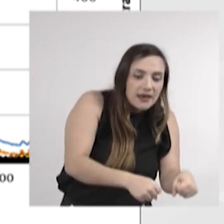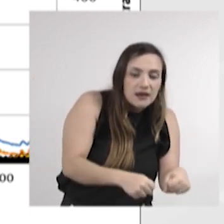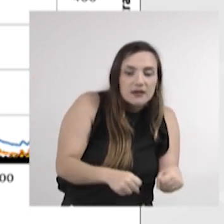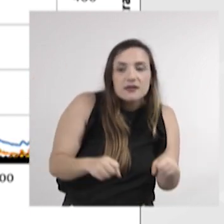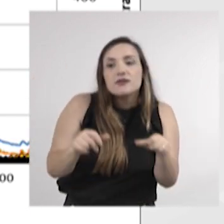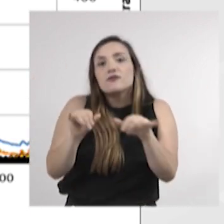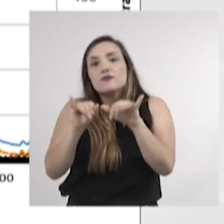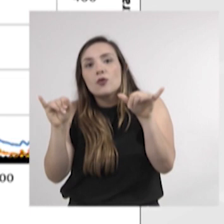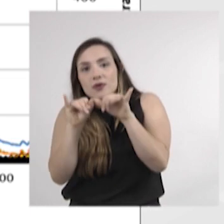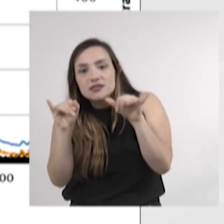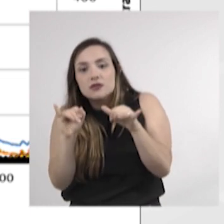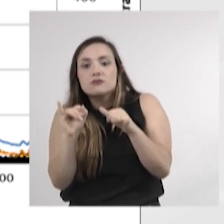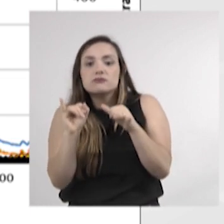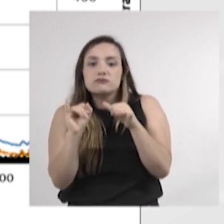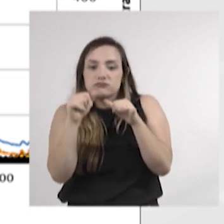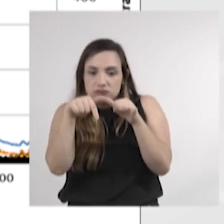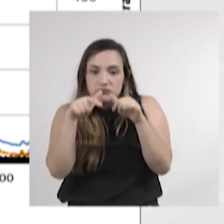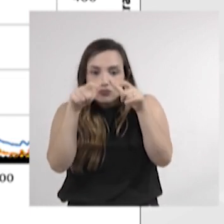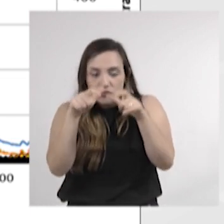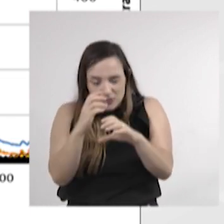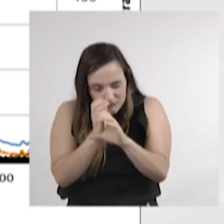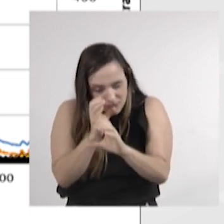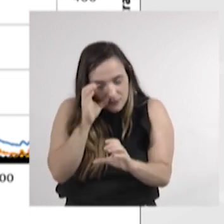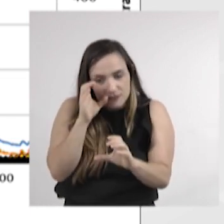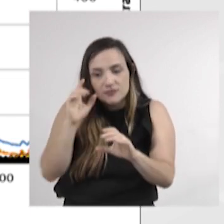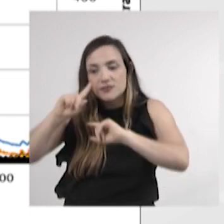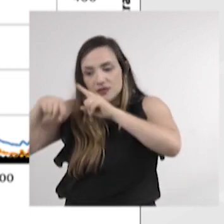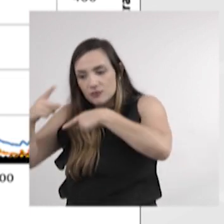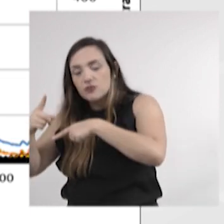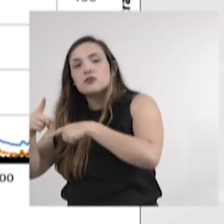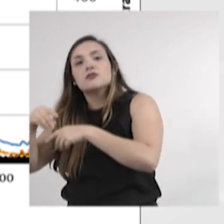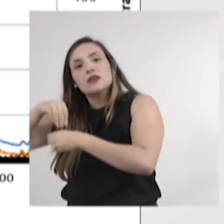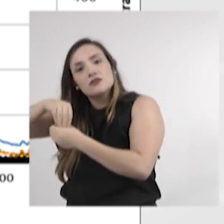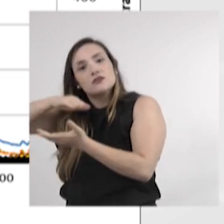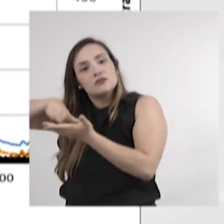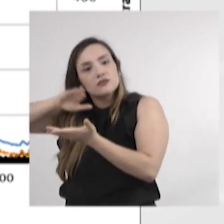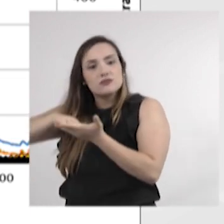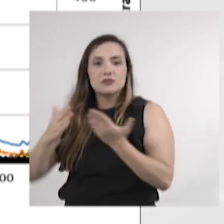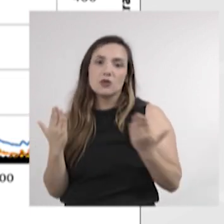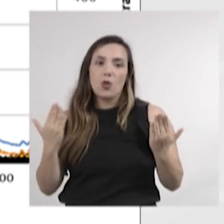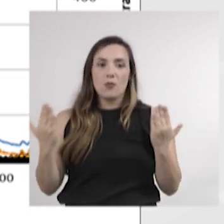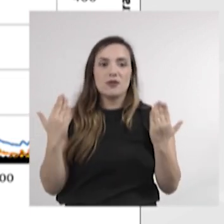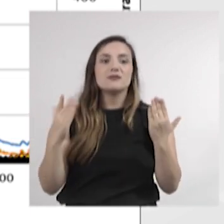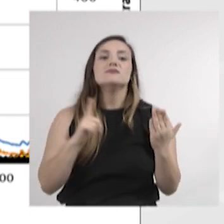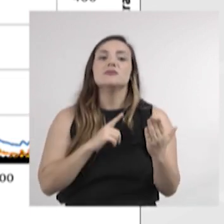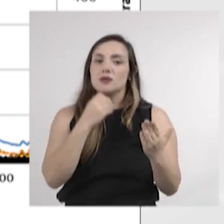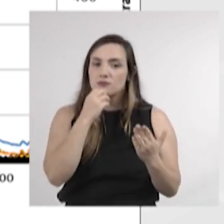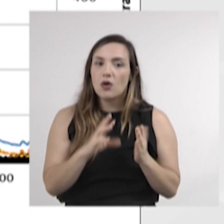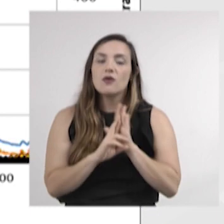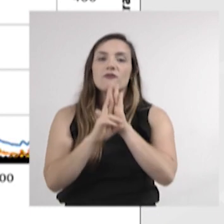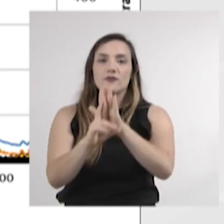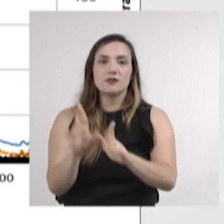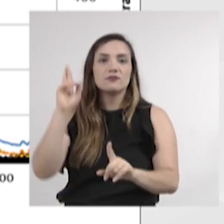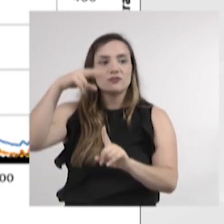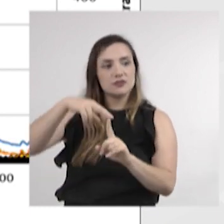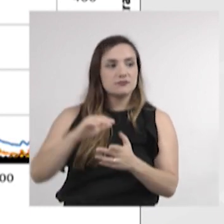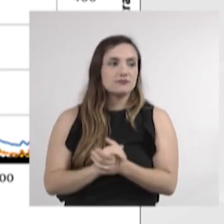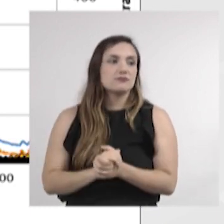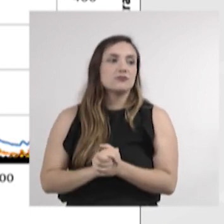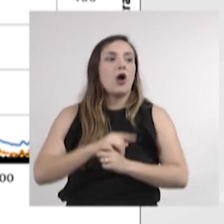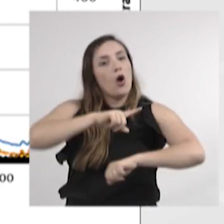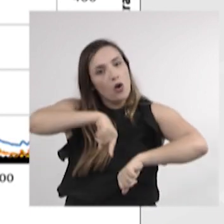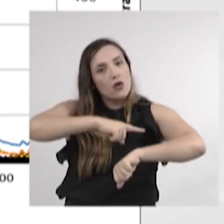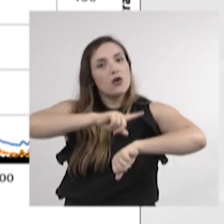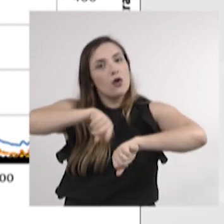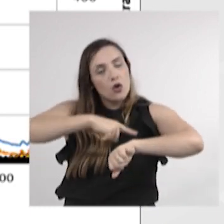dados processados no laboratório e também depois no escritório. Então, a gente consegue ter uma boa representatividade do que, de hora em hora, o que